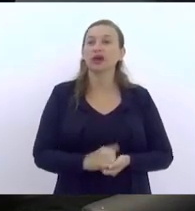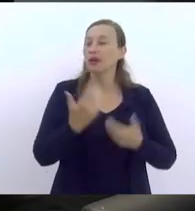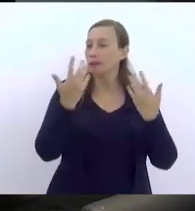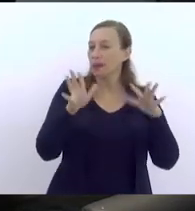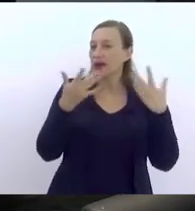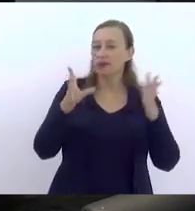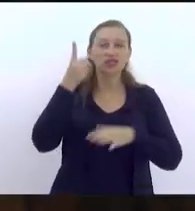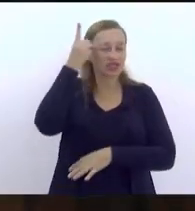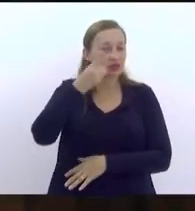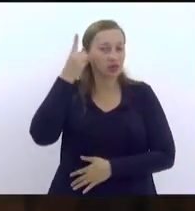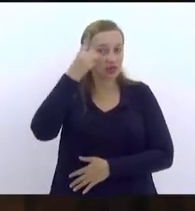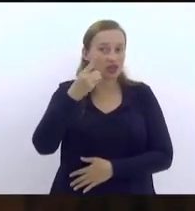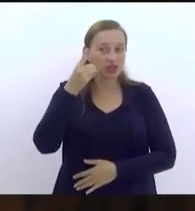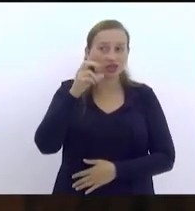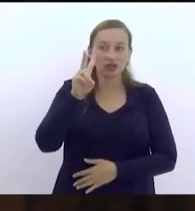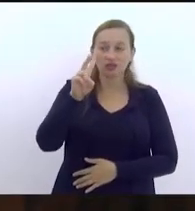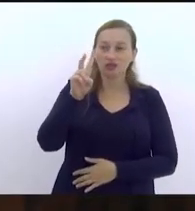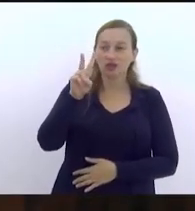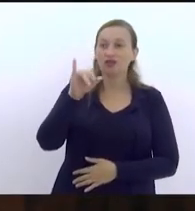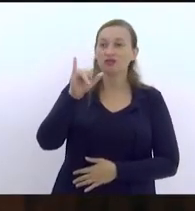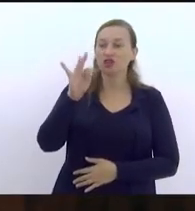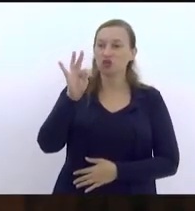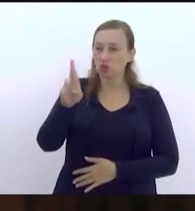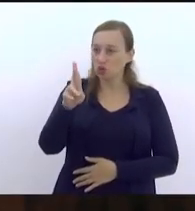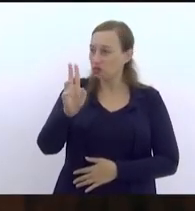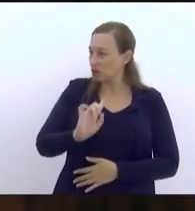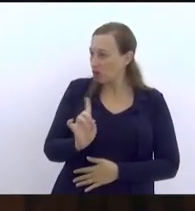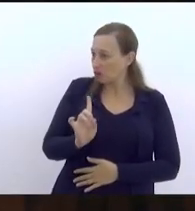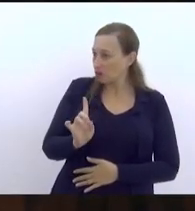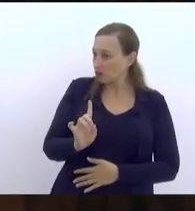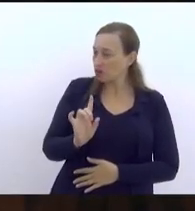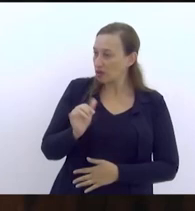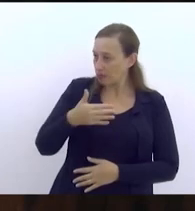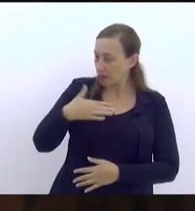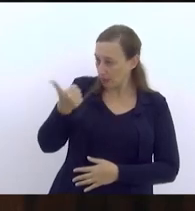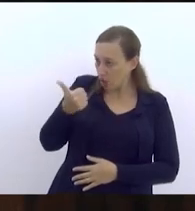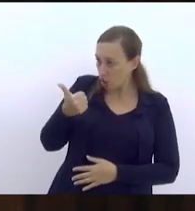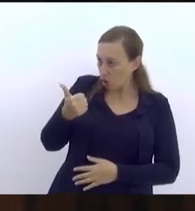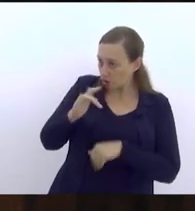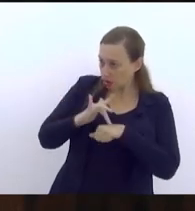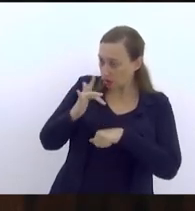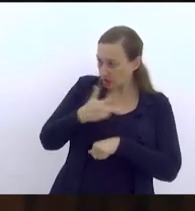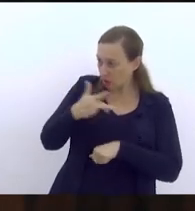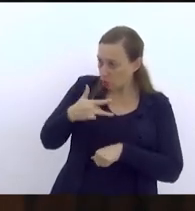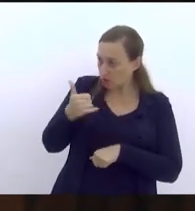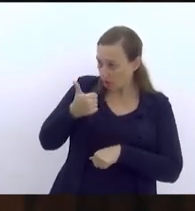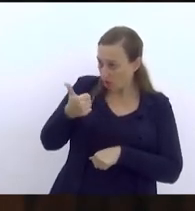Parabéns aí, deputado Vitor Júnior. Não? O senhor está melhor, Vitor? Tudo bem?